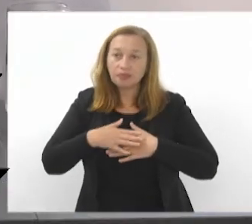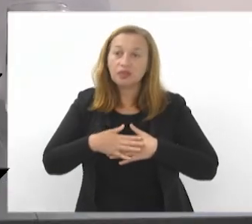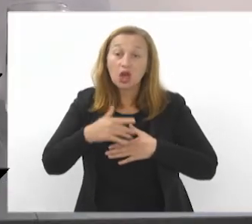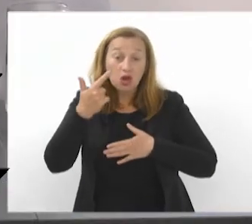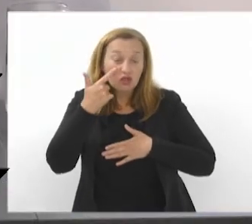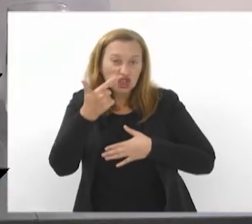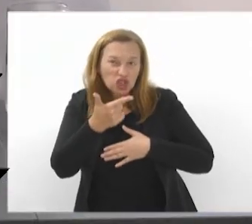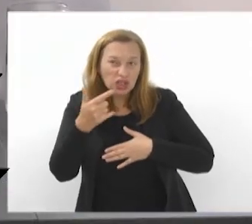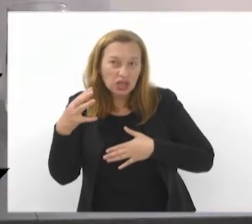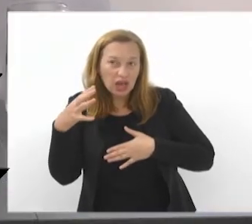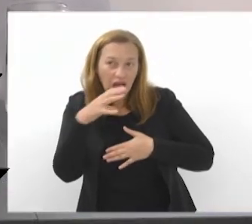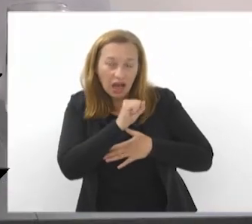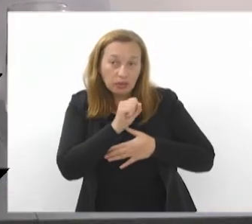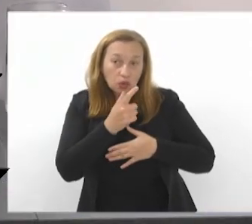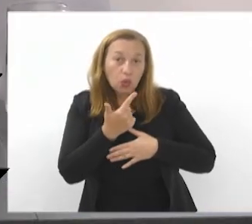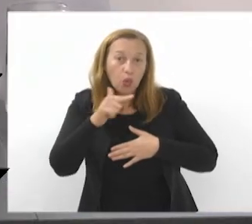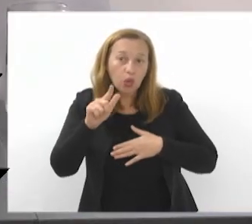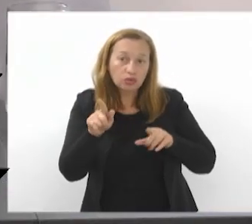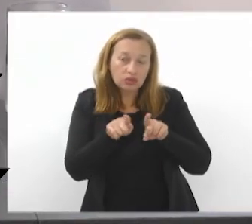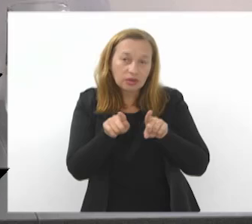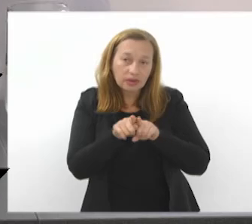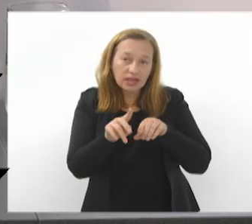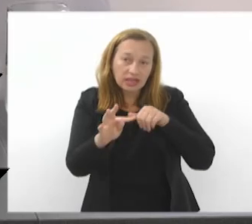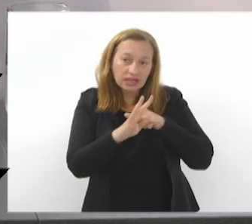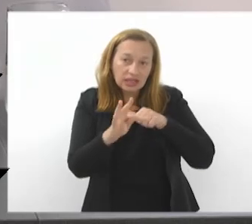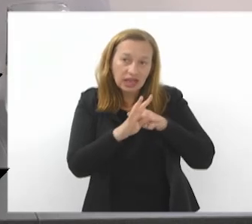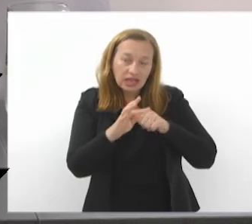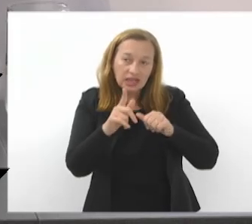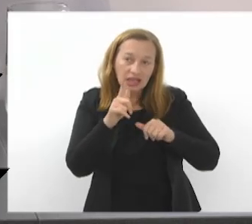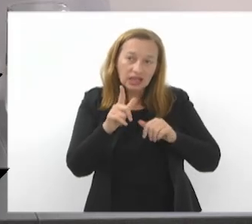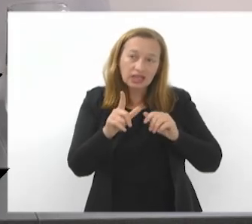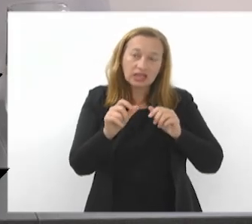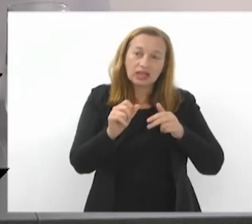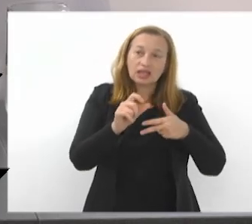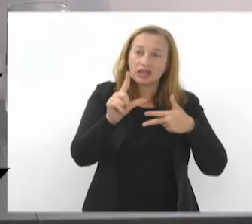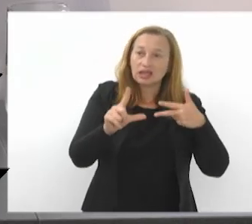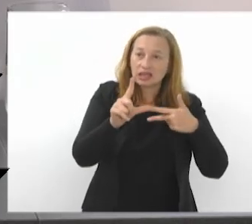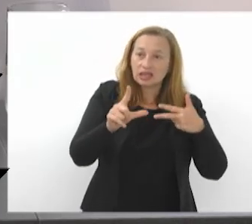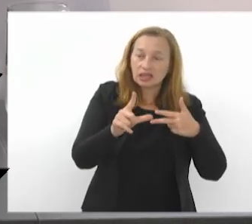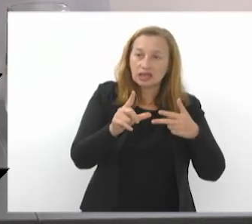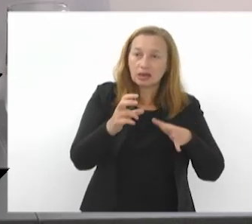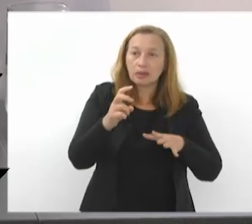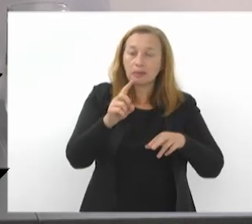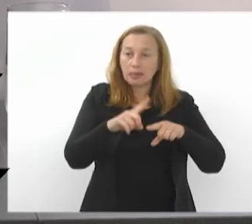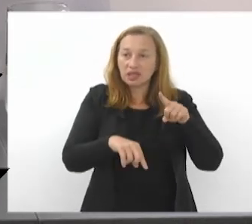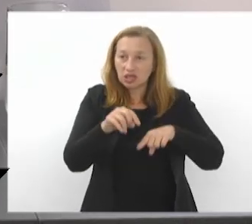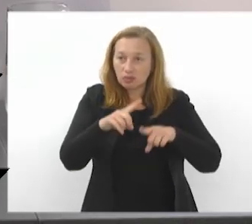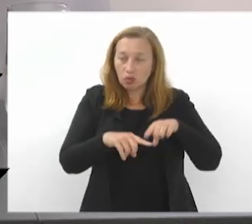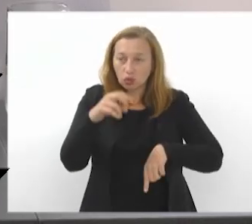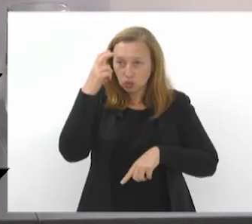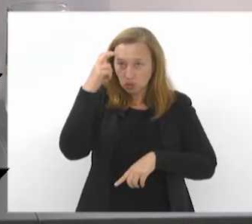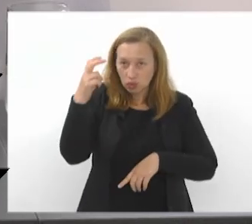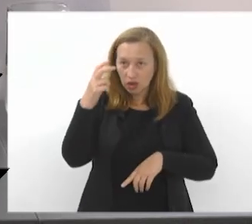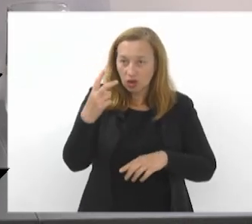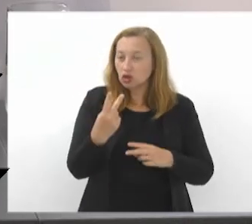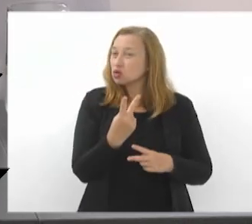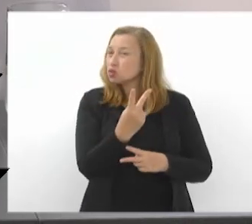aqui rapidamente um outro equívoco na técnica legislativa que declara como patrimônio do que seja, mas dois